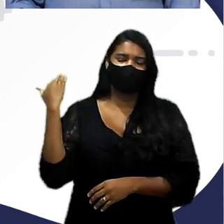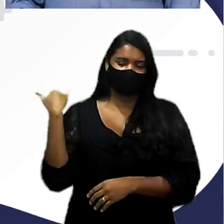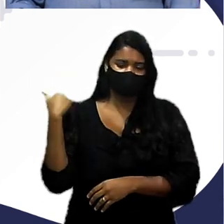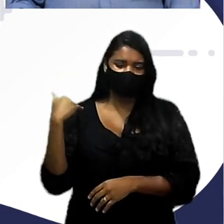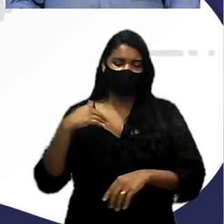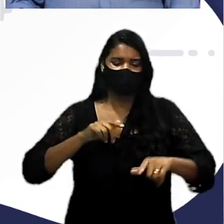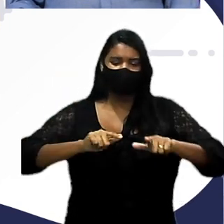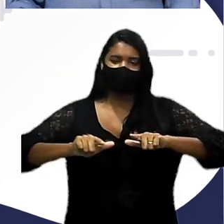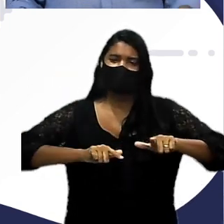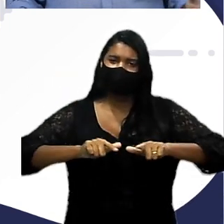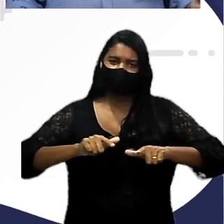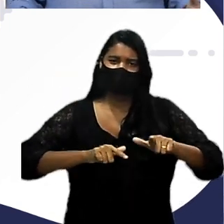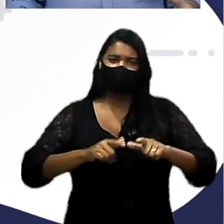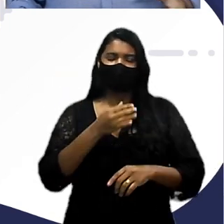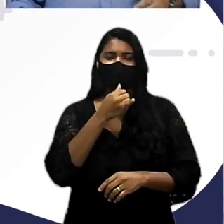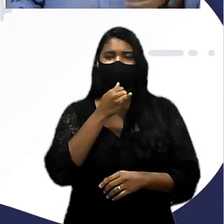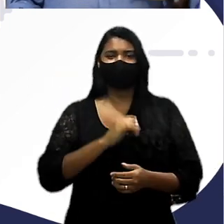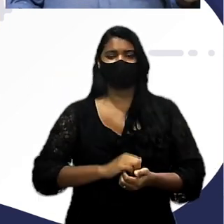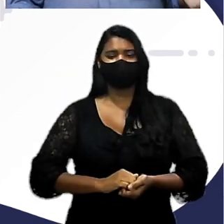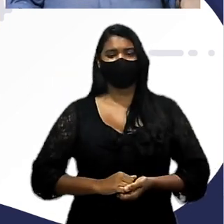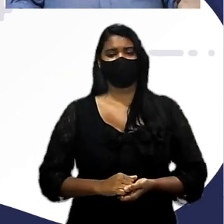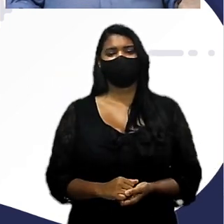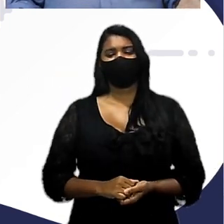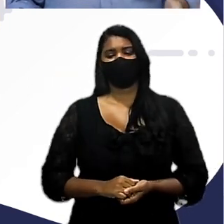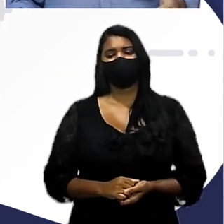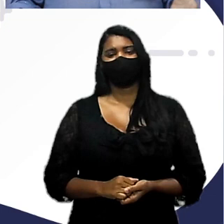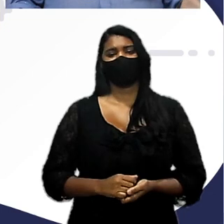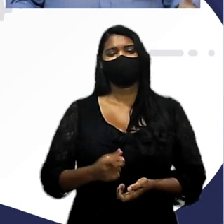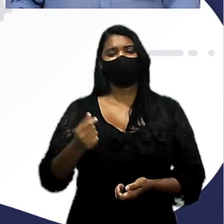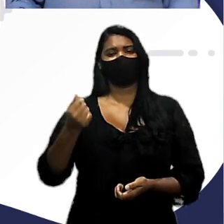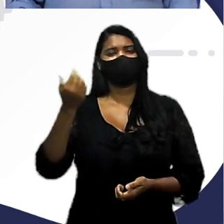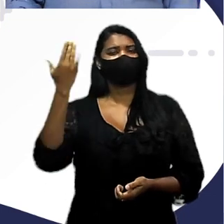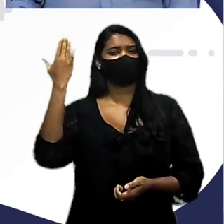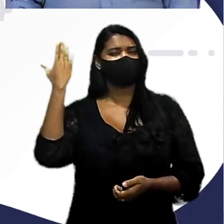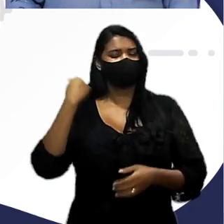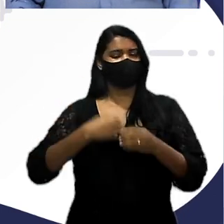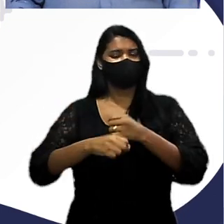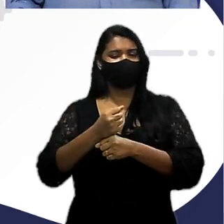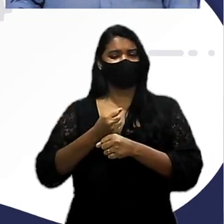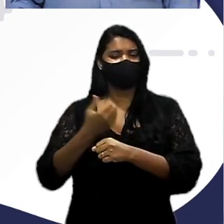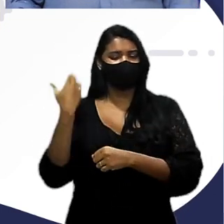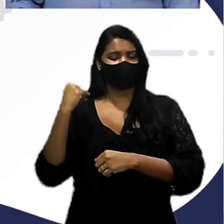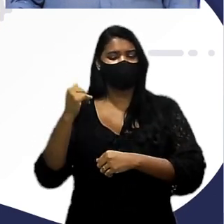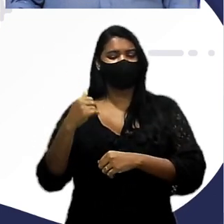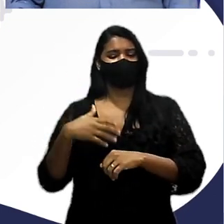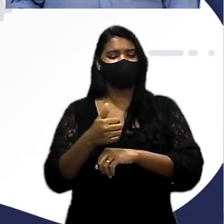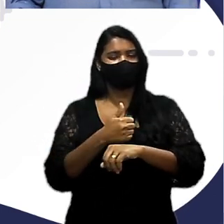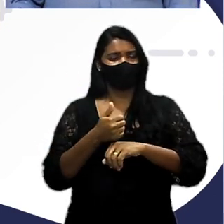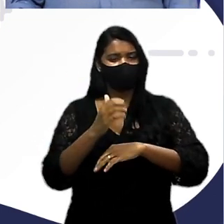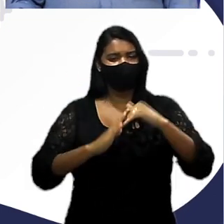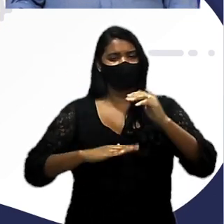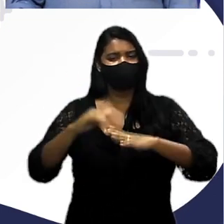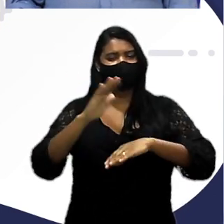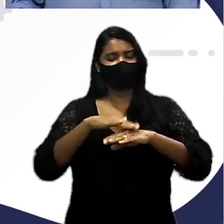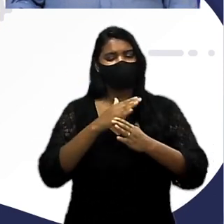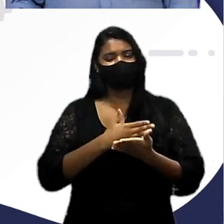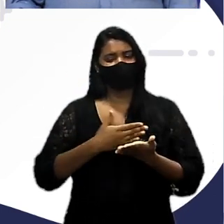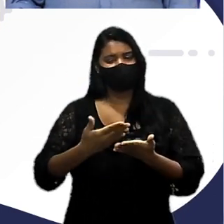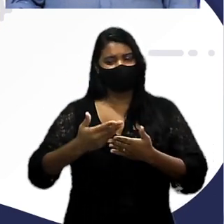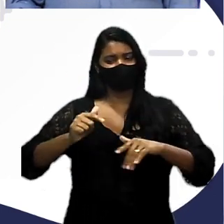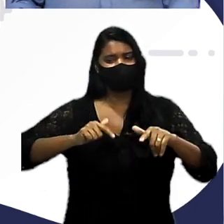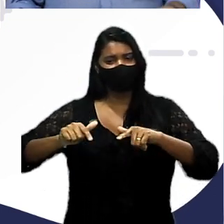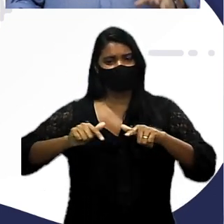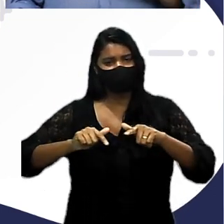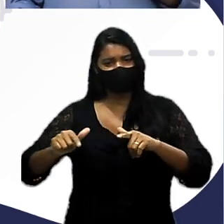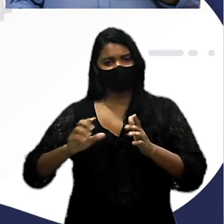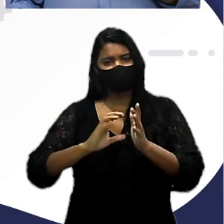de trabalho. Por exemplo, há muitos anos atrás, o profissional, para poder iniciar no mercado de